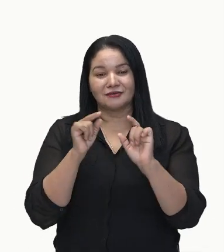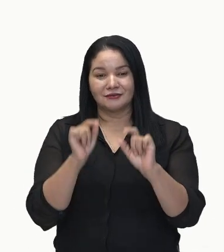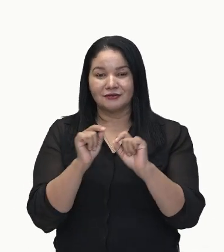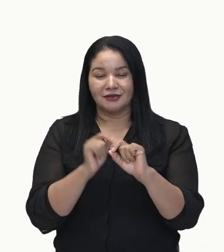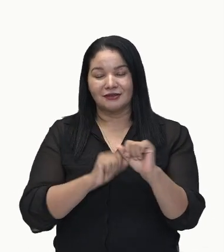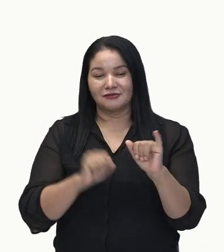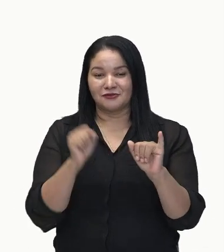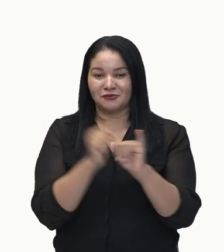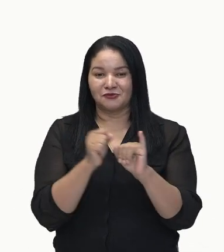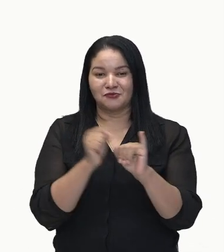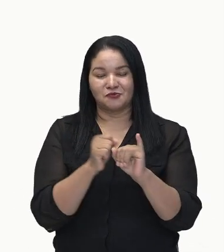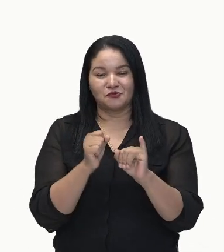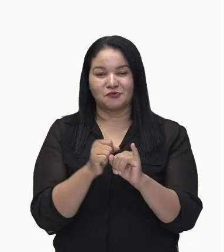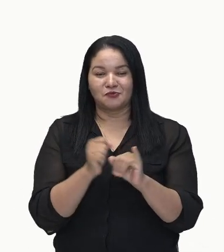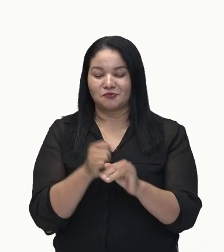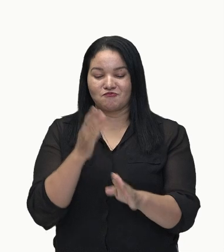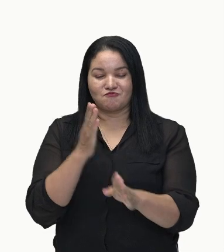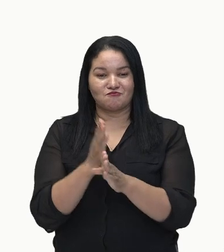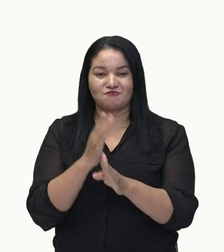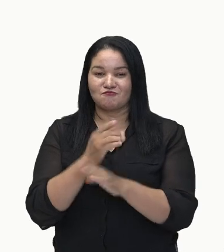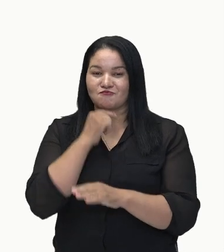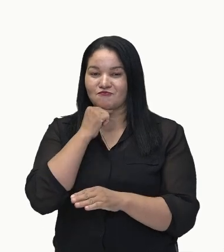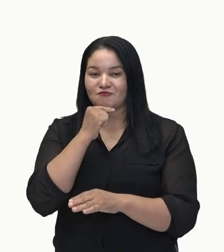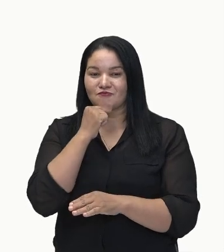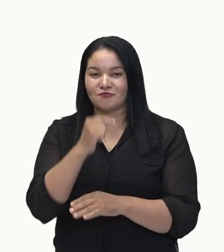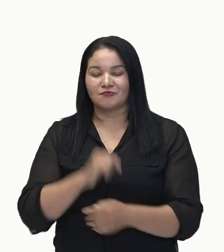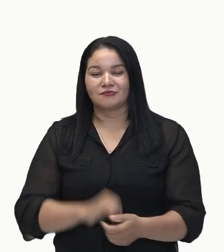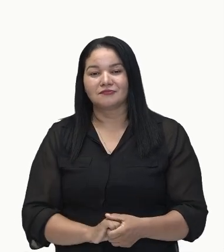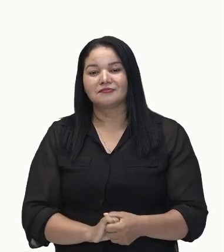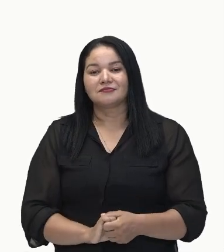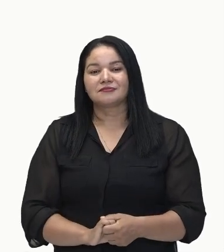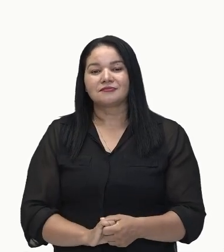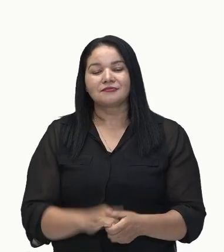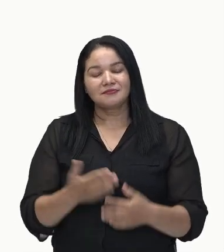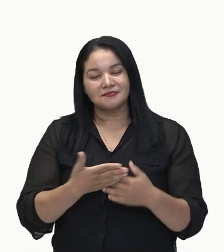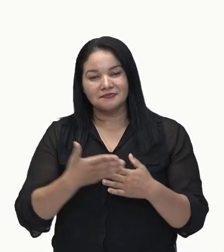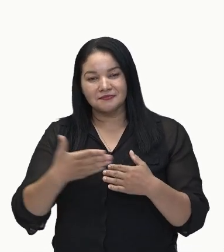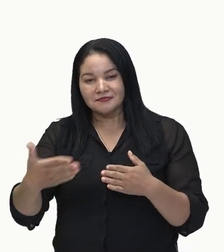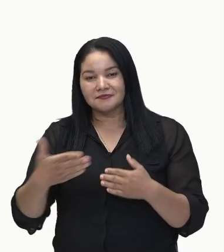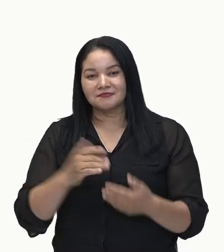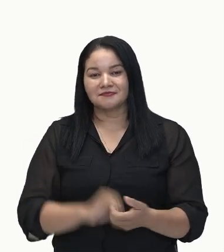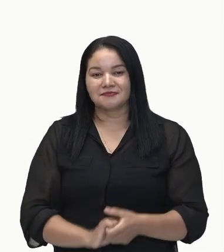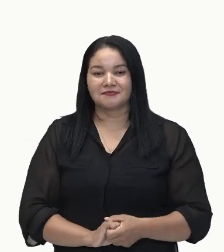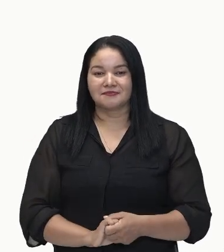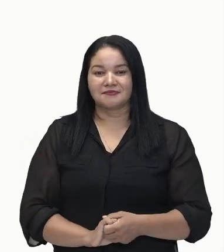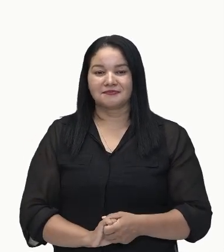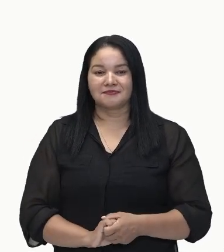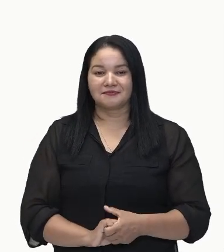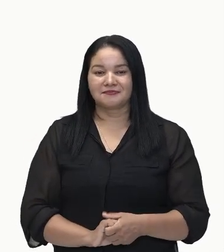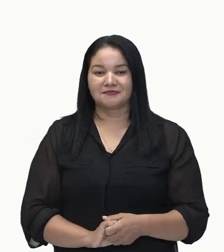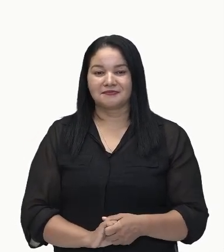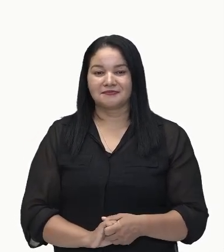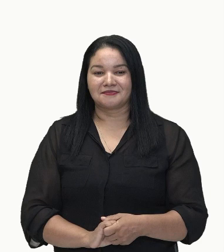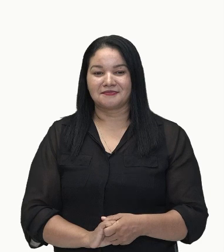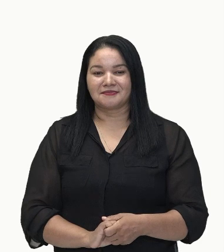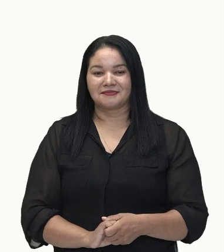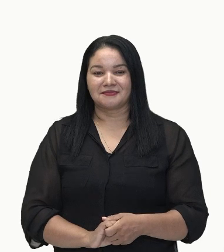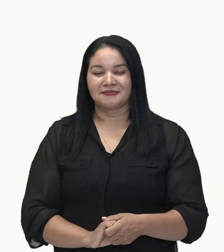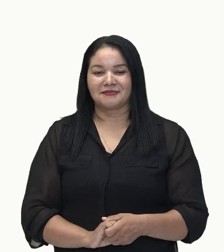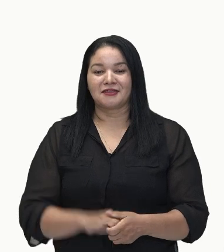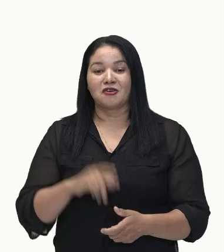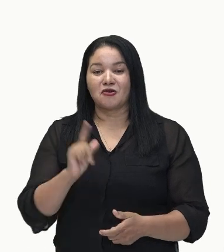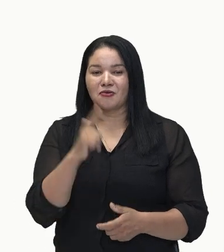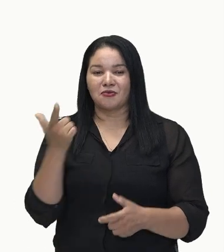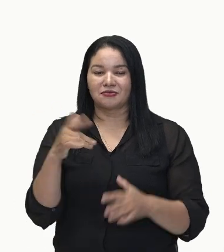inexistente na oração. Muito bem. Então, vamos prosseguindo aqui, olha só. Vou prosseguir aqui com mais